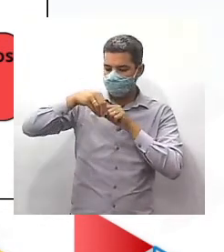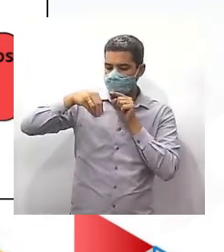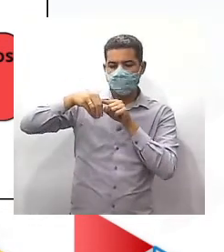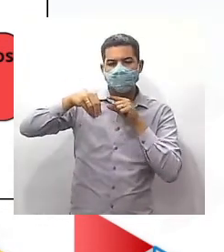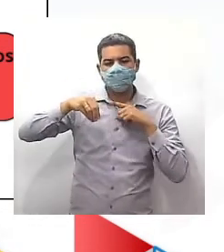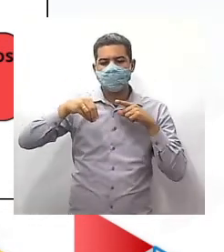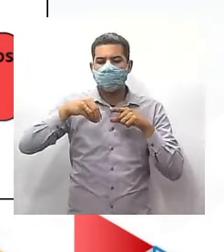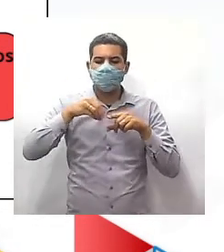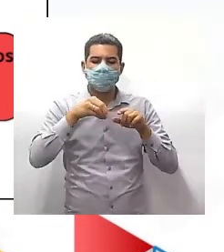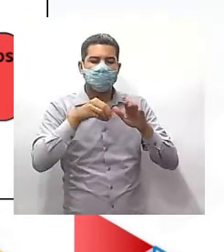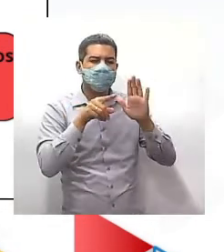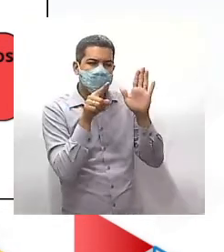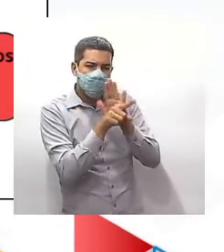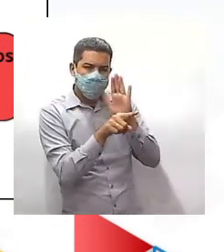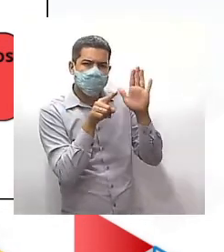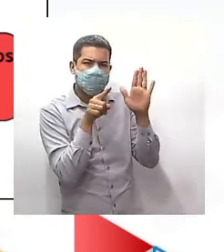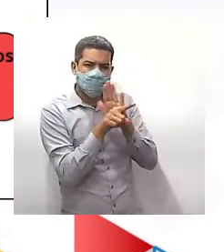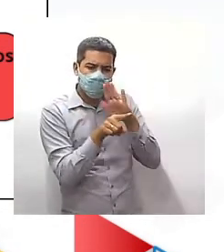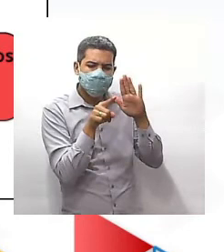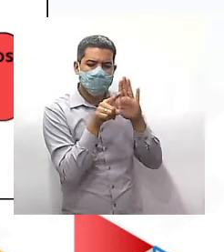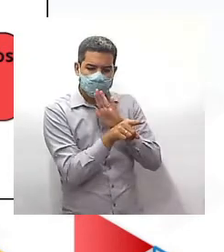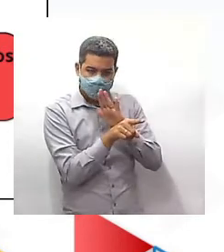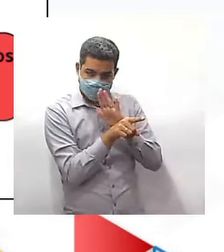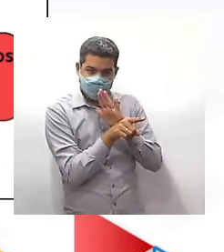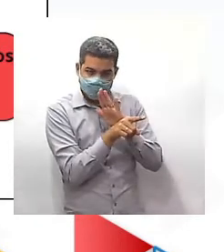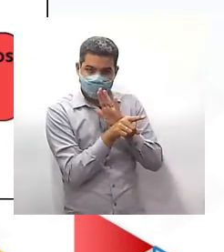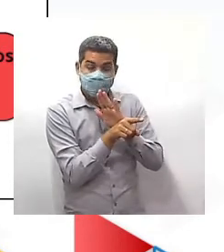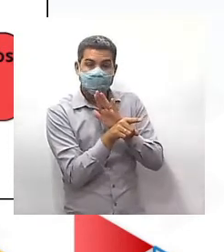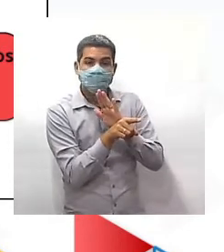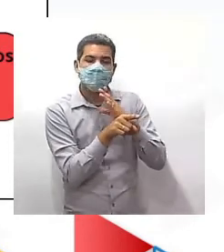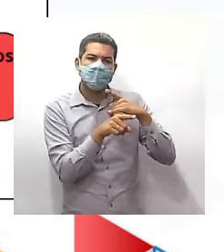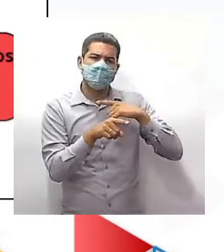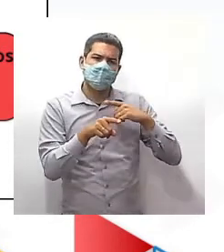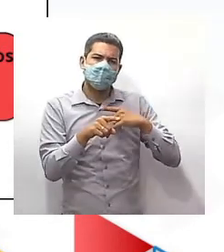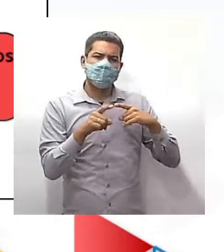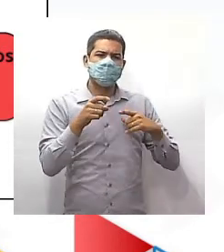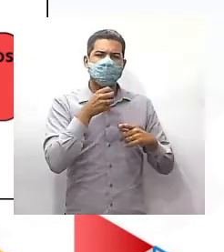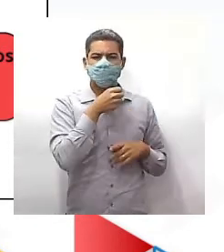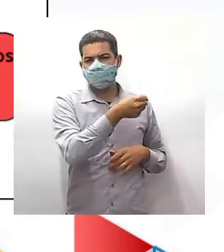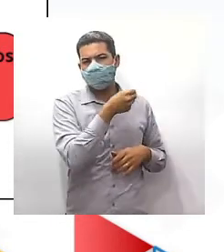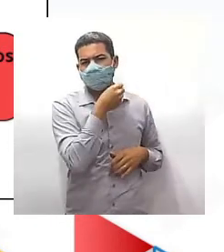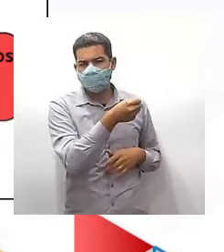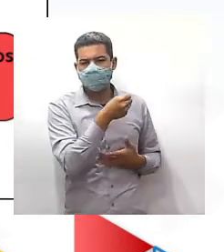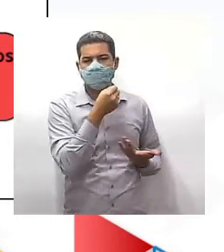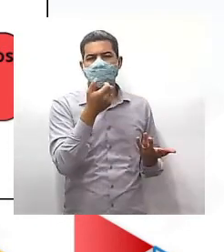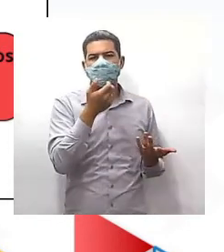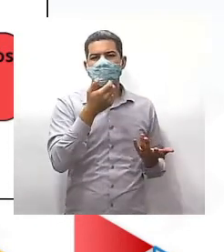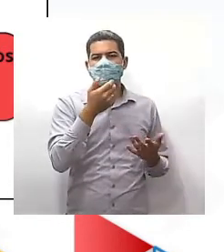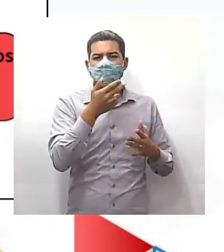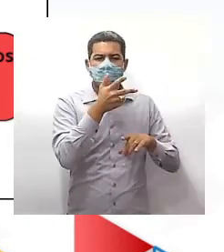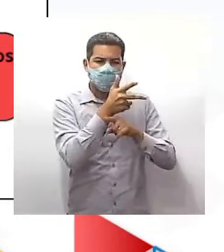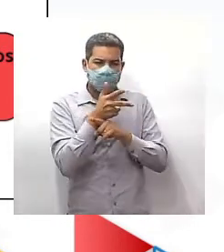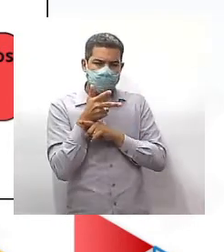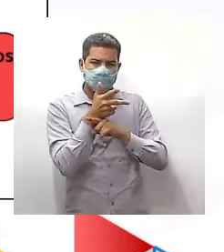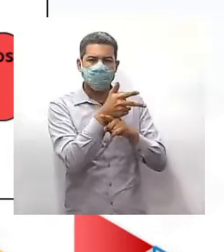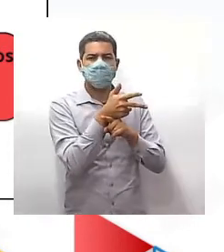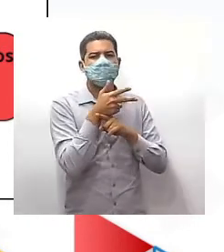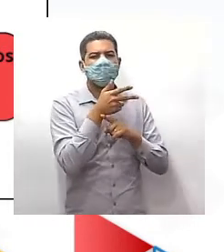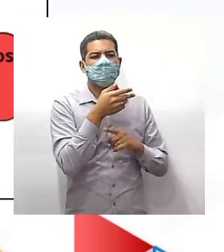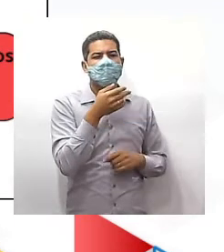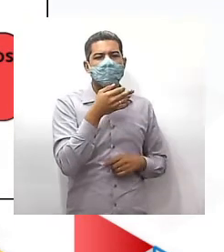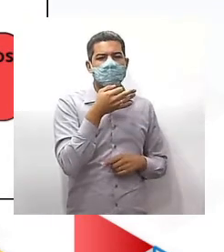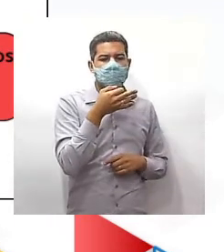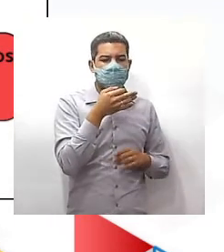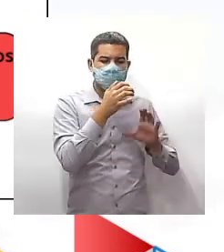dados. Lembre-se que para fazer a coleta eu tenho que fazer um questionário, eu posso fazer uma entrevista, ela pode ser gravada, ela pode ser mandada